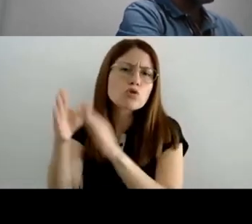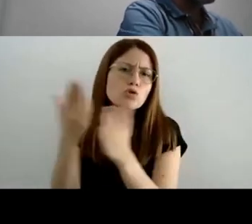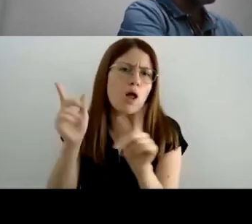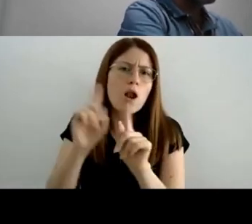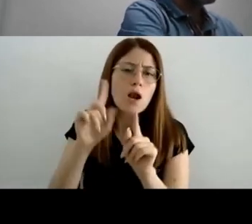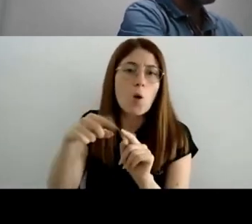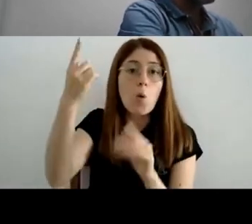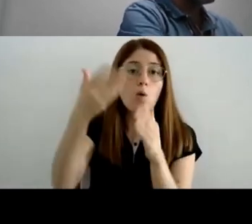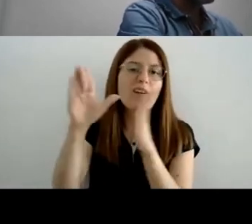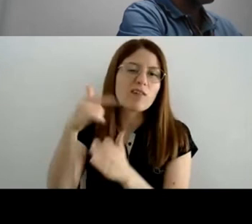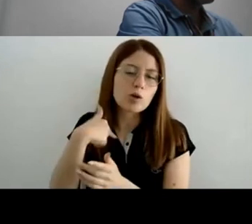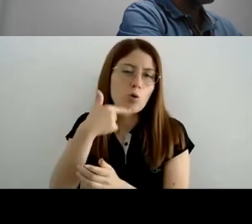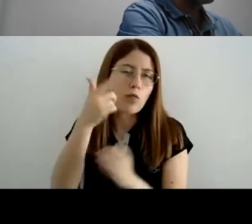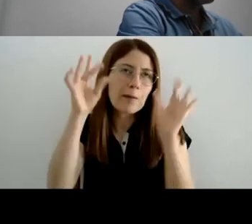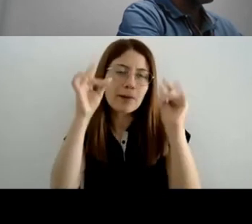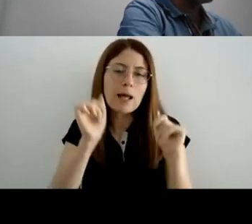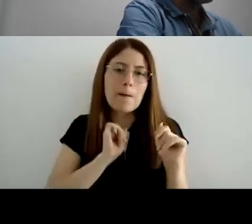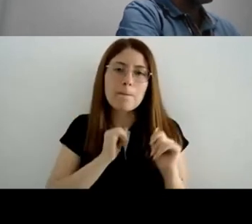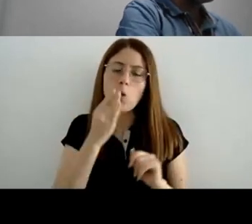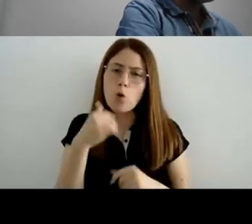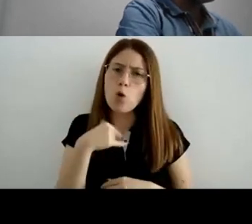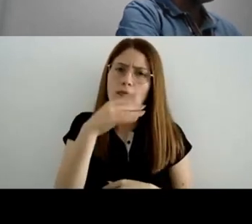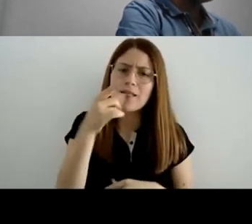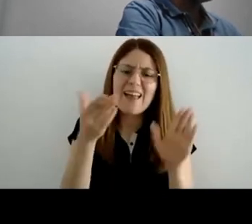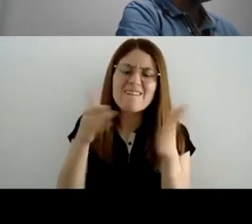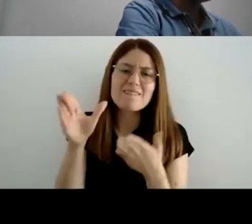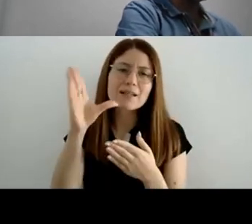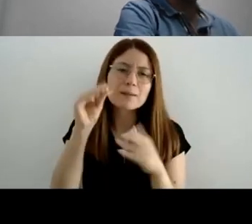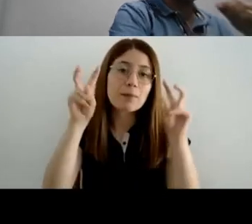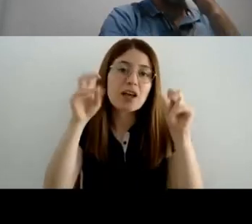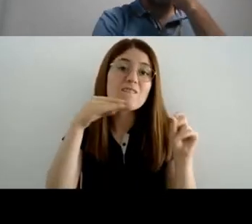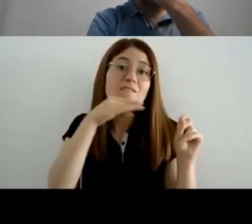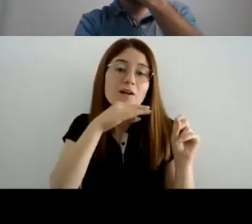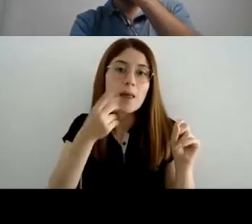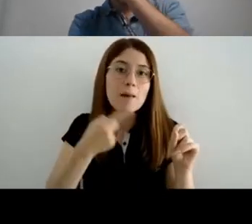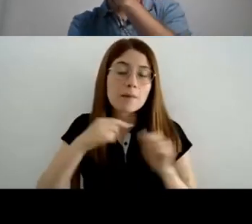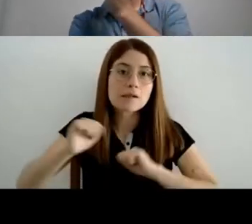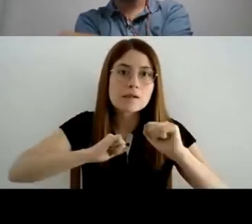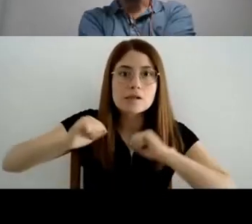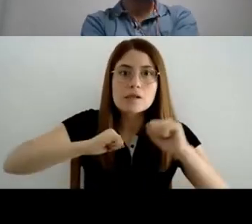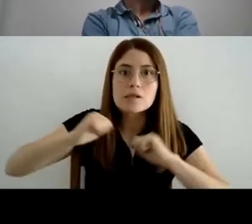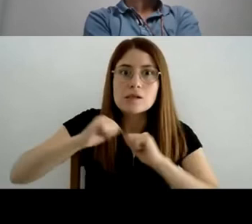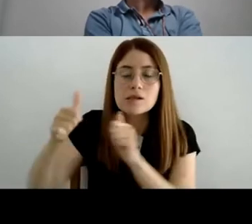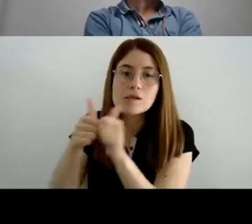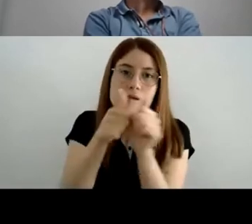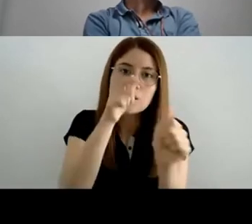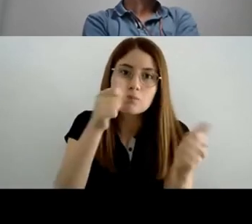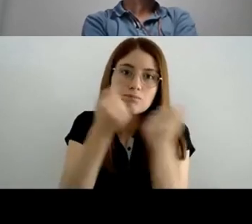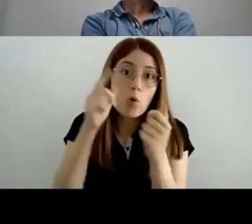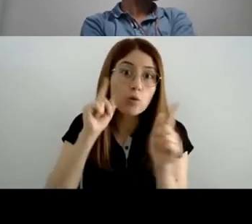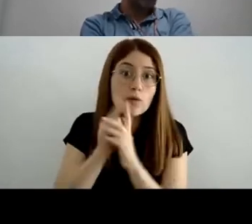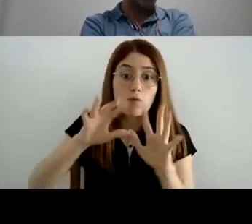costumo dizer na brincadeira aos meus alunos, que é a fase mais feia do jogo, que é quando nós temos que correr, entre aspas, atrás dos adversários para tentar recuperar a